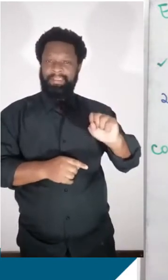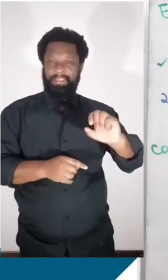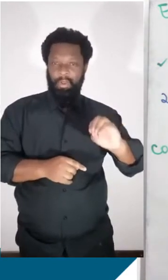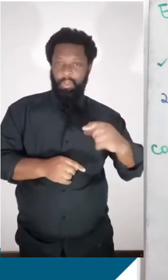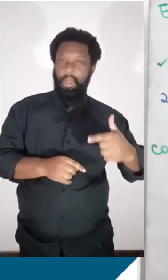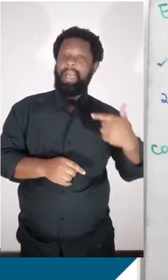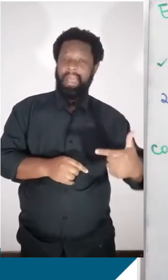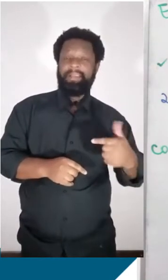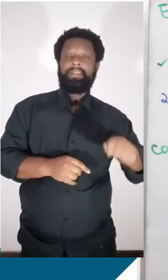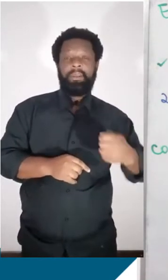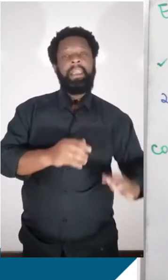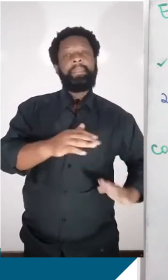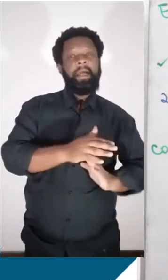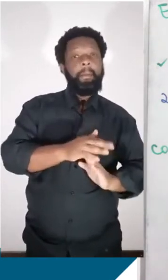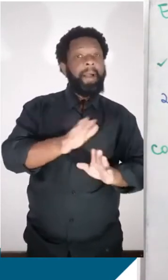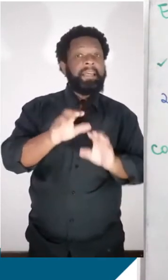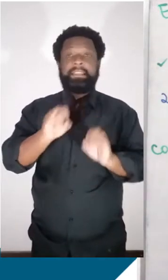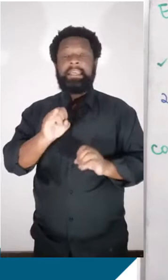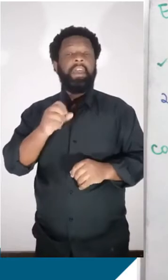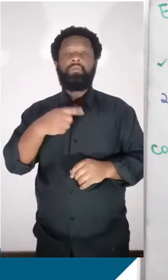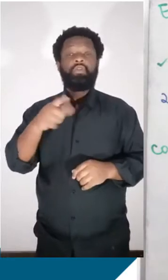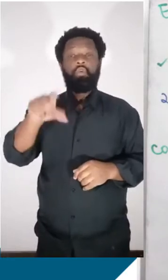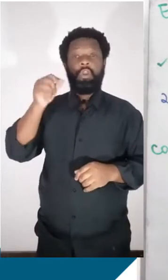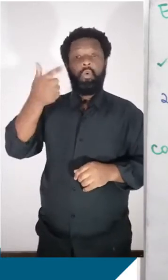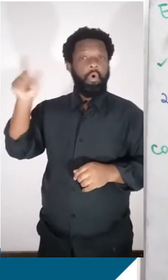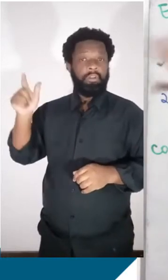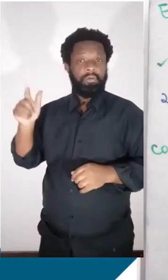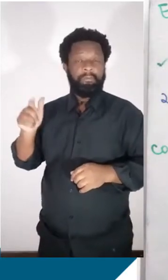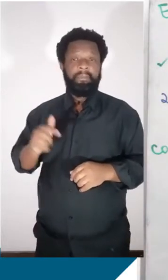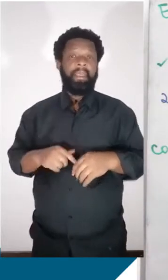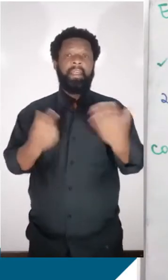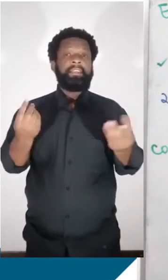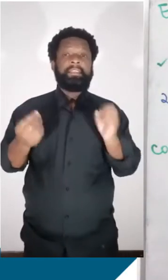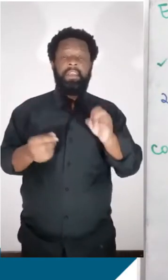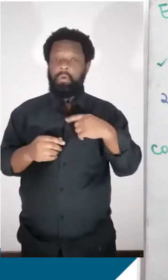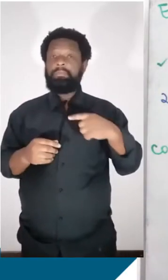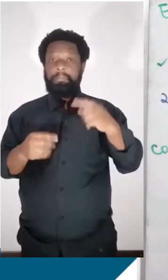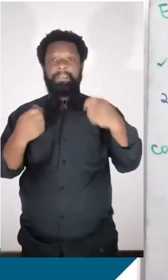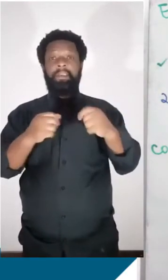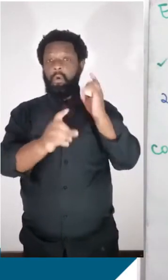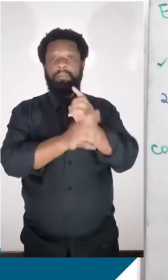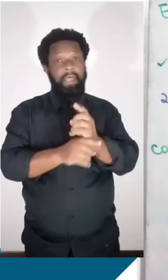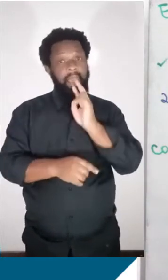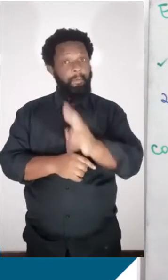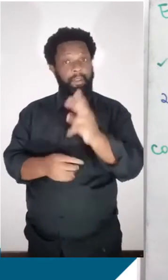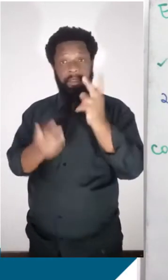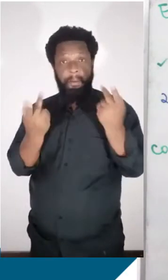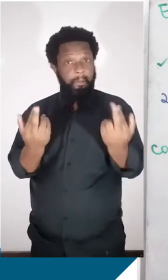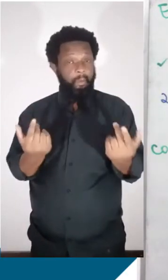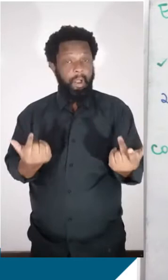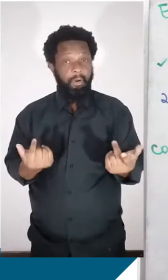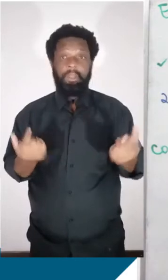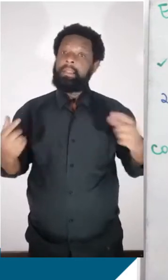limitante. Só que eu quero te mostrar que, se eu não tivesse escolhido o SO2, se eu tivesse escolhido o H2S para colocar, eu teria encontrado a